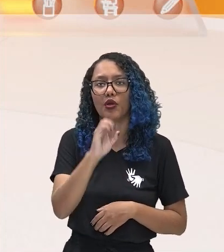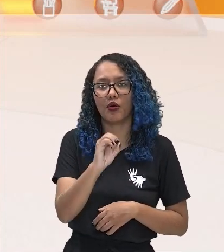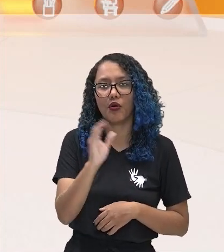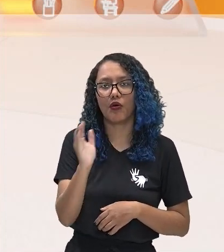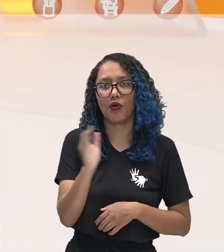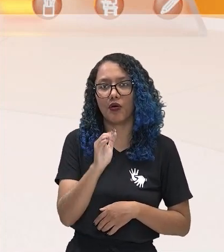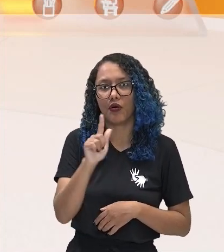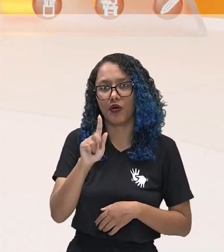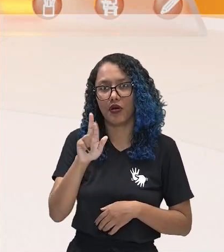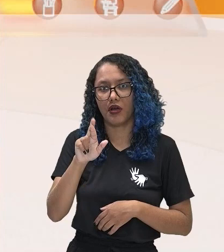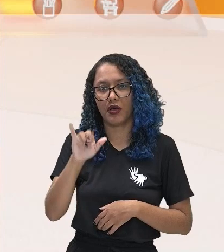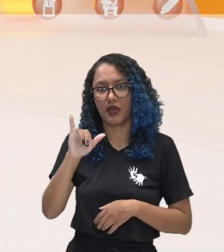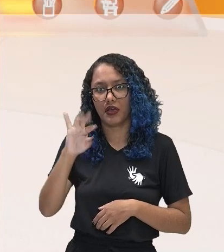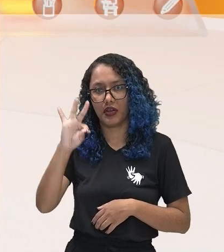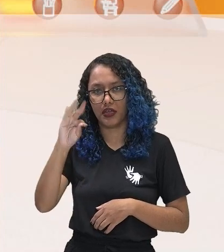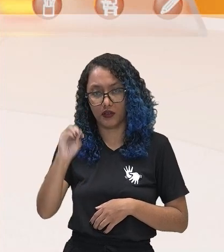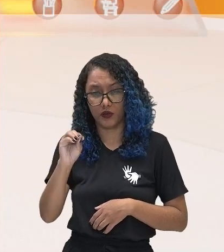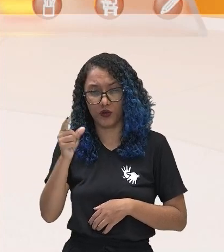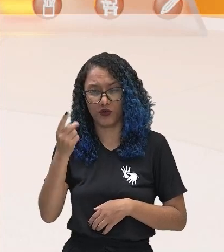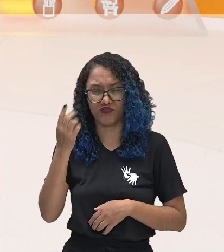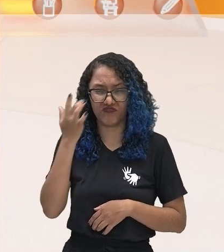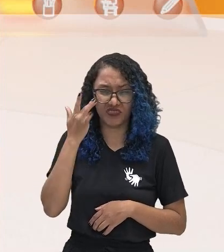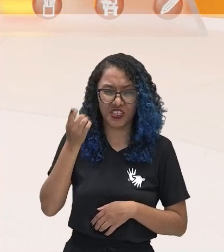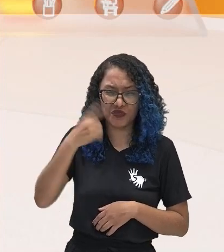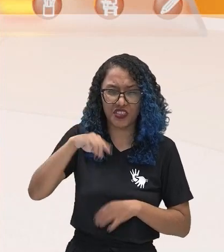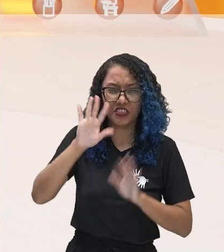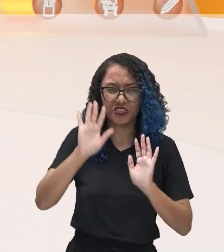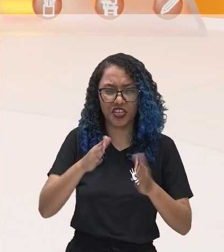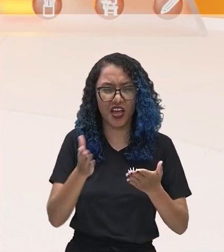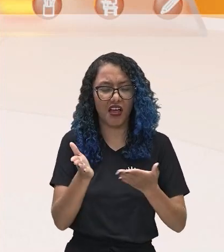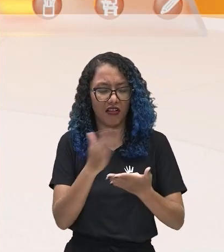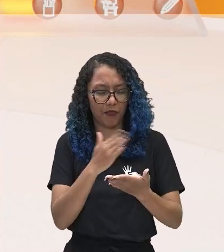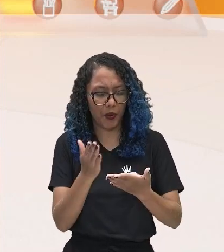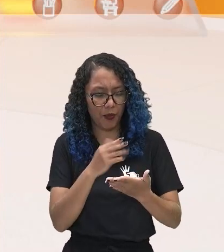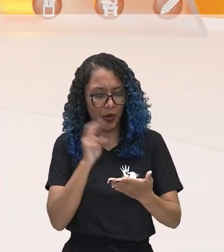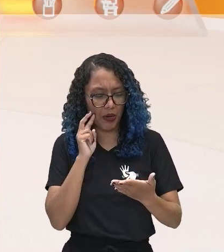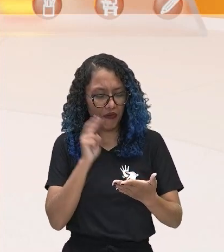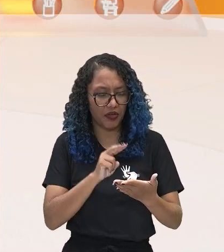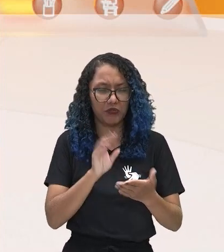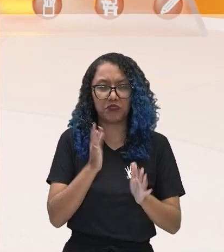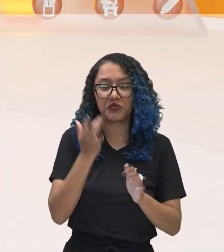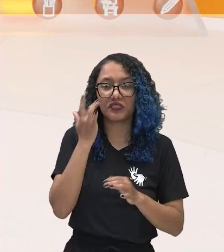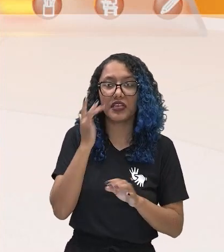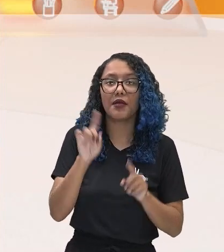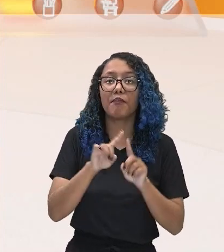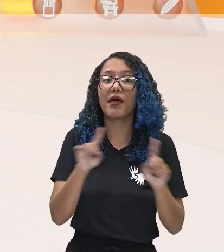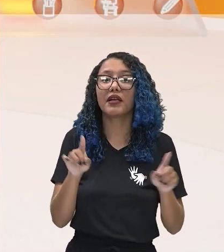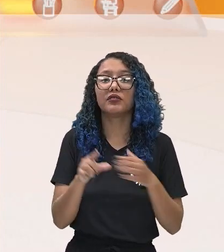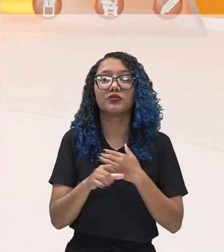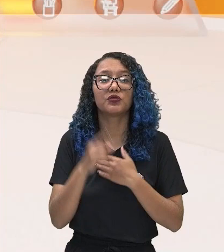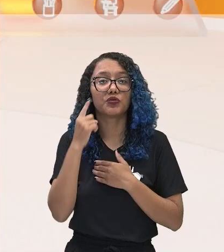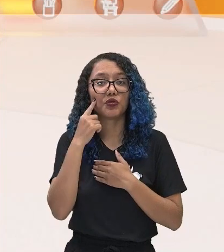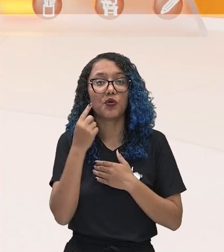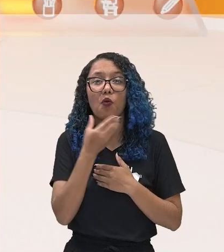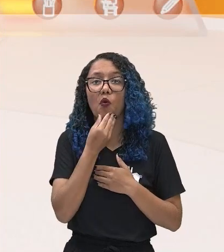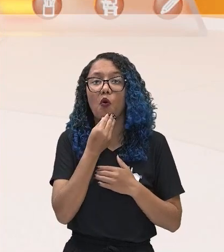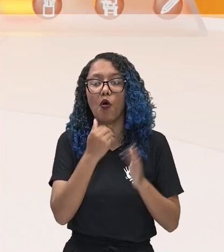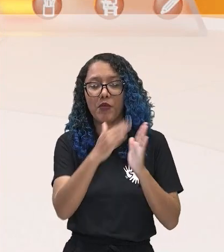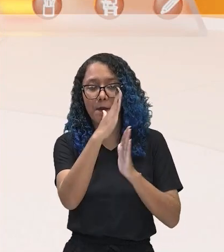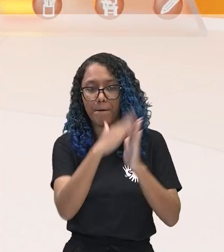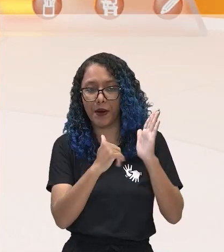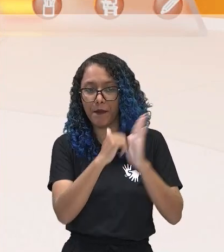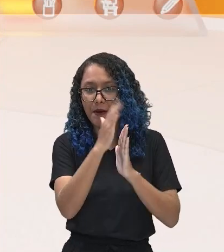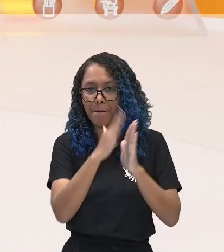já viram aí, né, em algum livro de vocês essa ideia. Eduard Munch, quando ele trabalhou essa